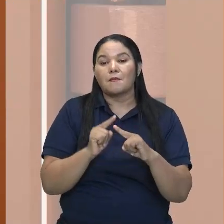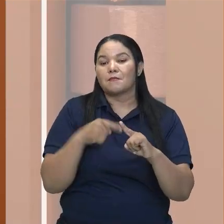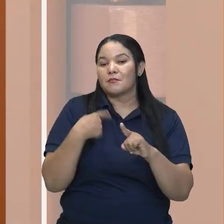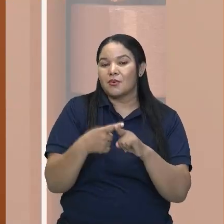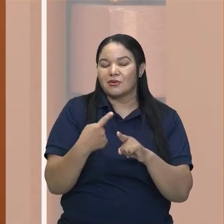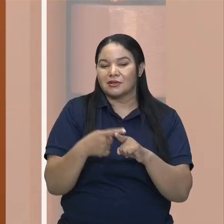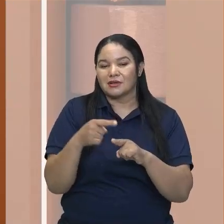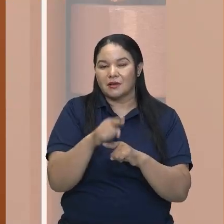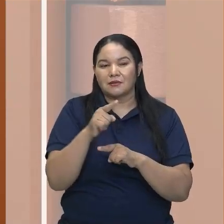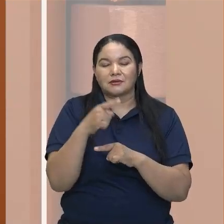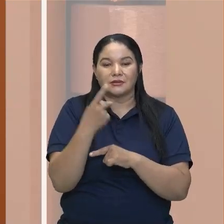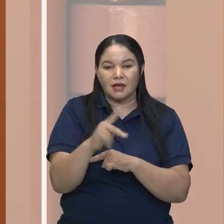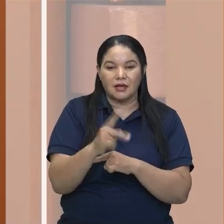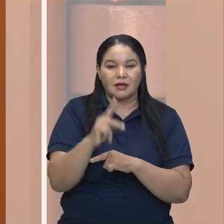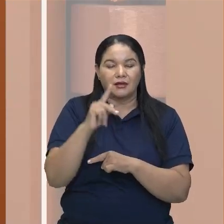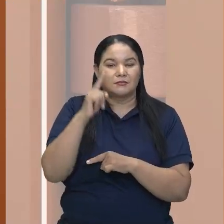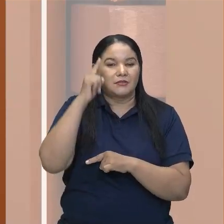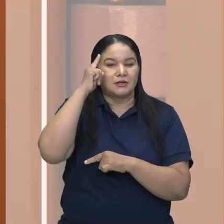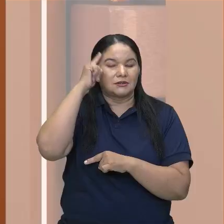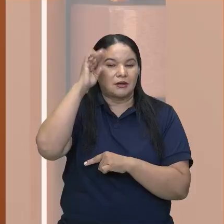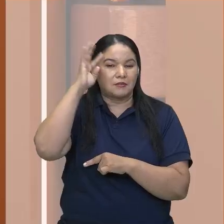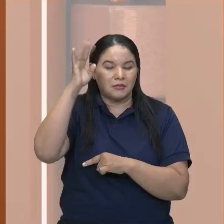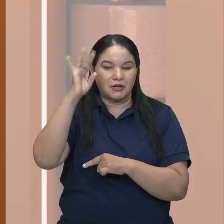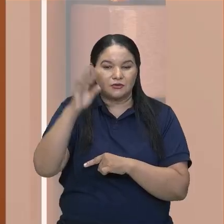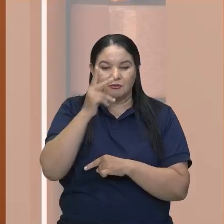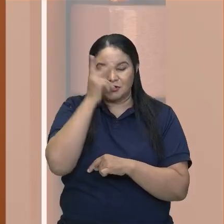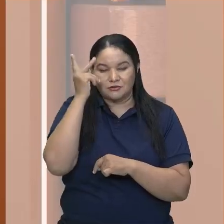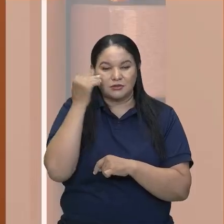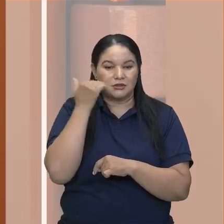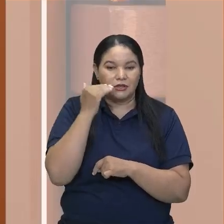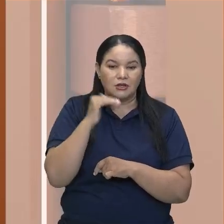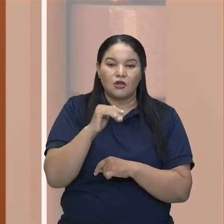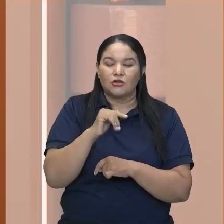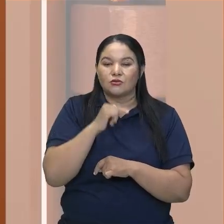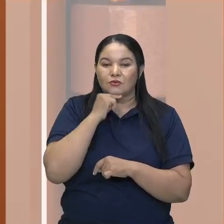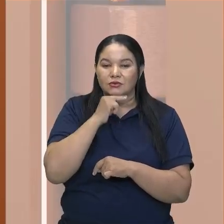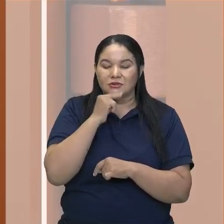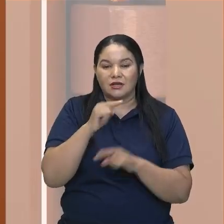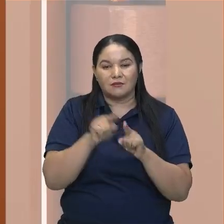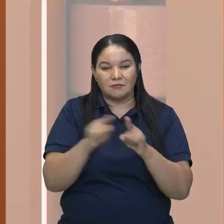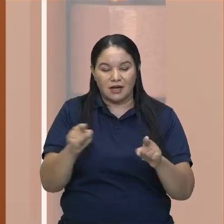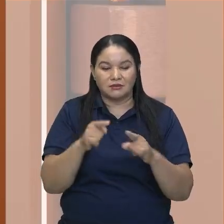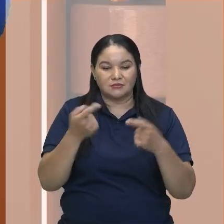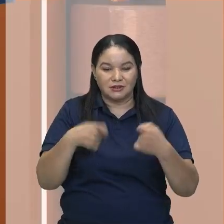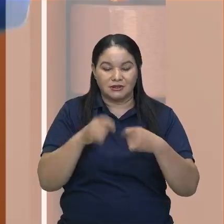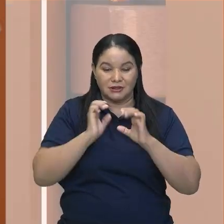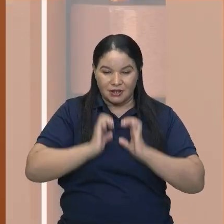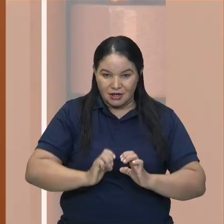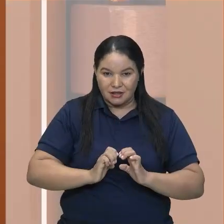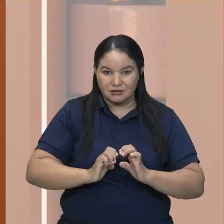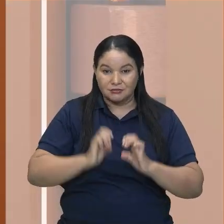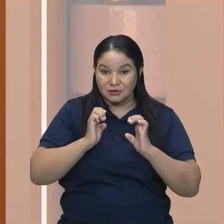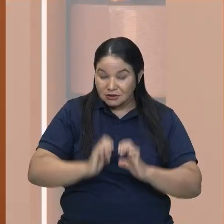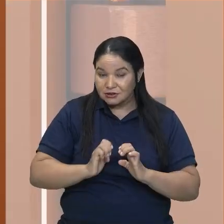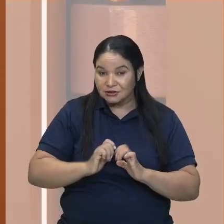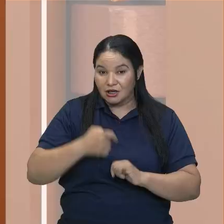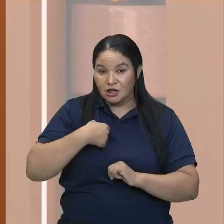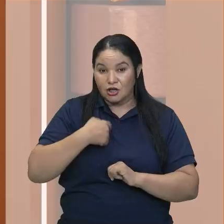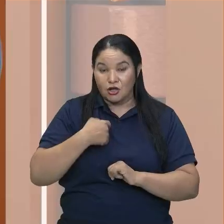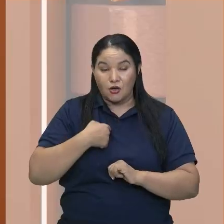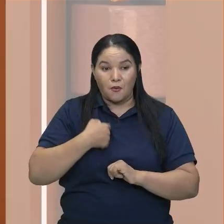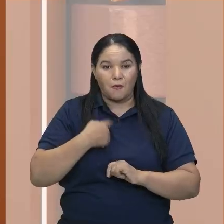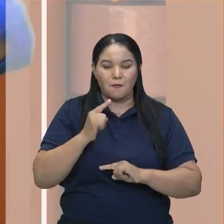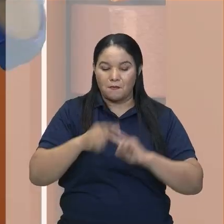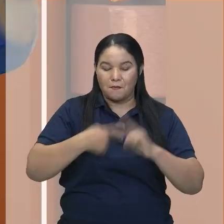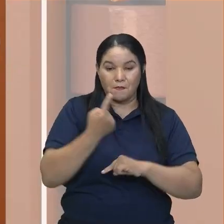seu pensamento. Mas não é isso que Nietzsche diz. Eu tenho que ser ético, sim, dentro dessa sociedade. Eu tenho que ser o melhor de mim